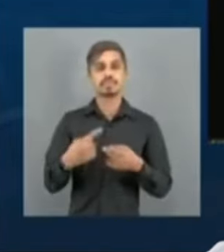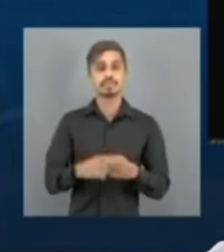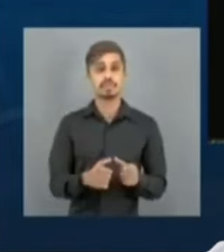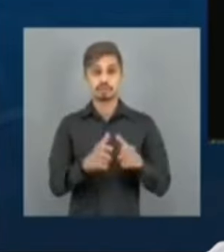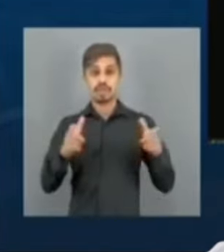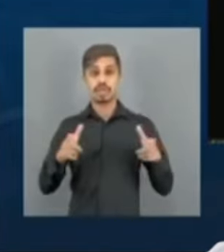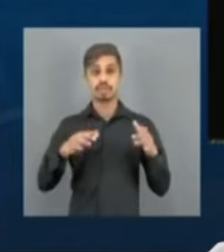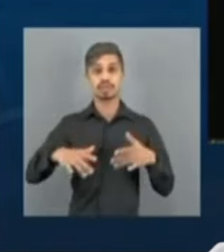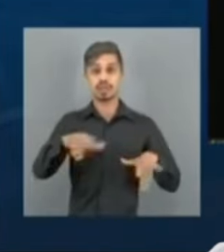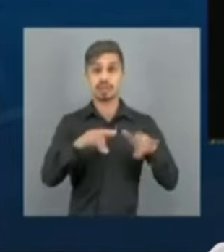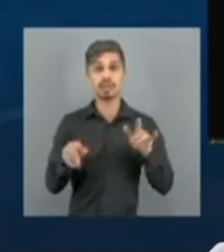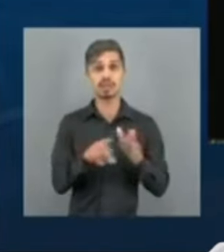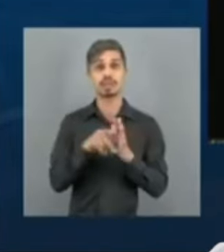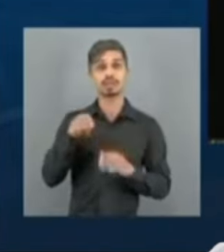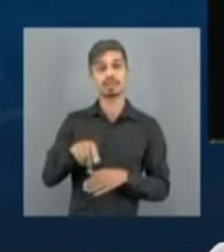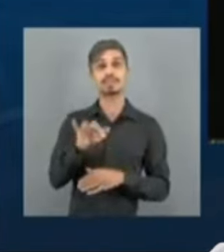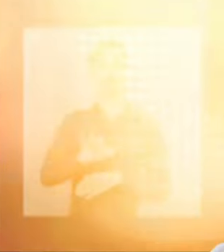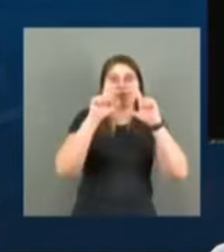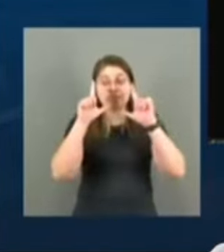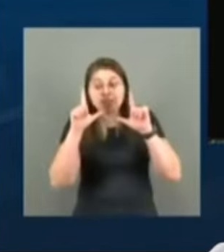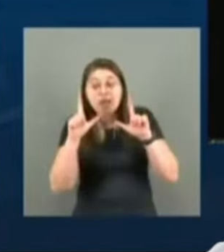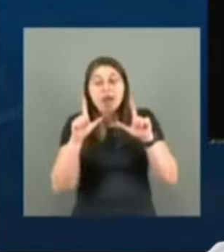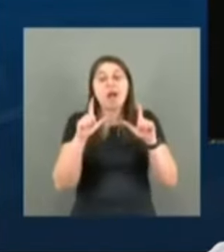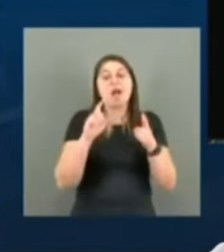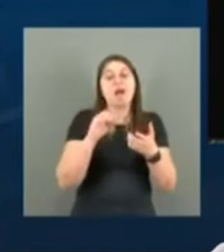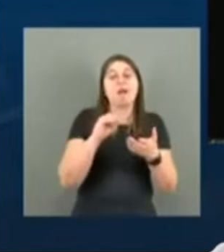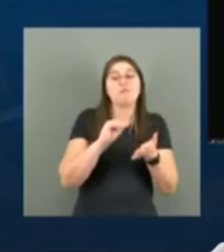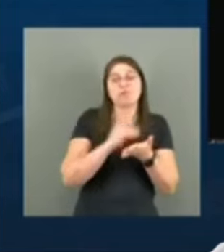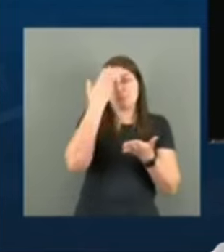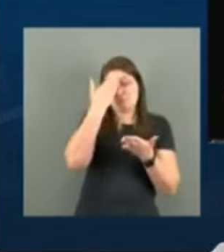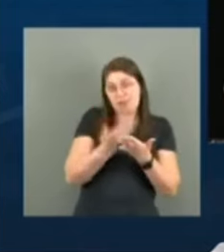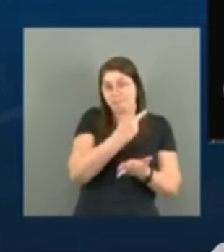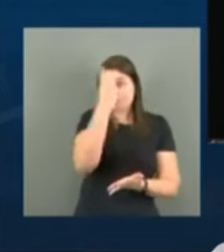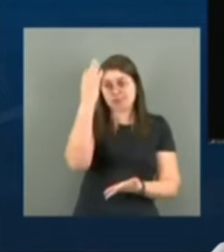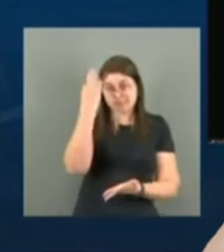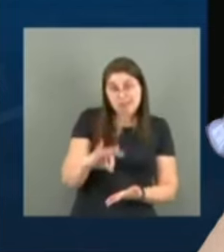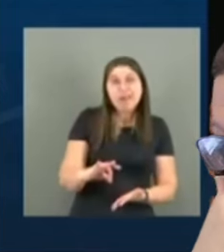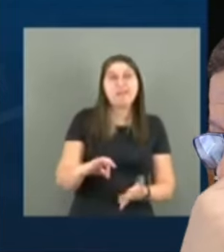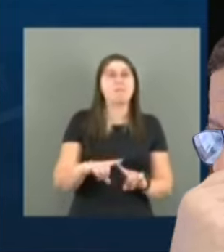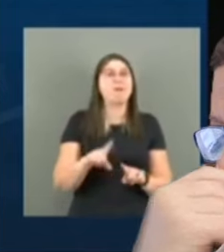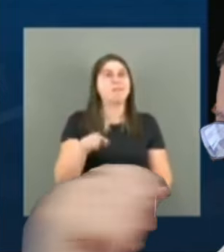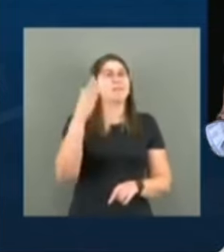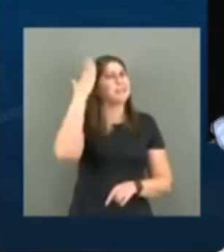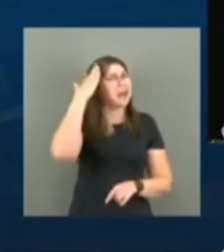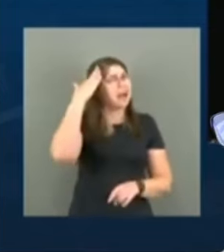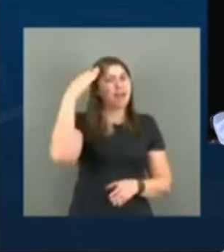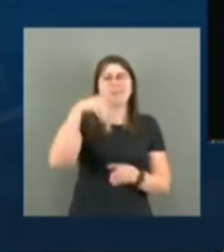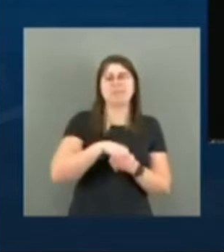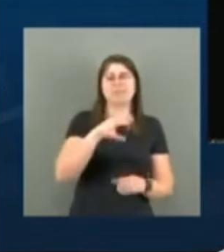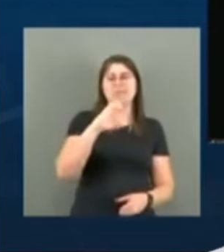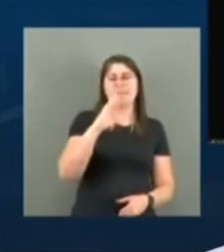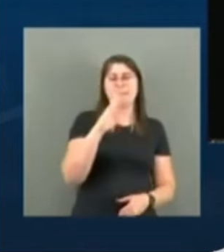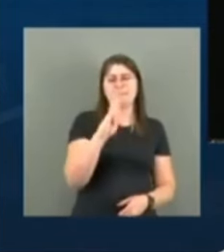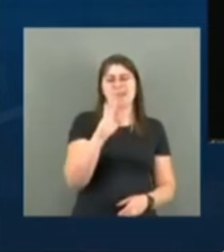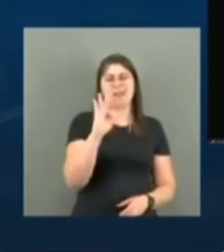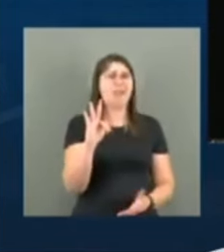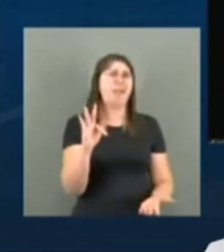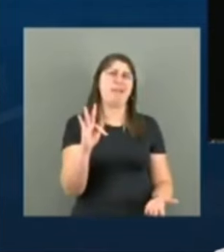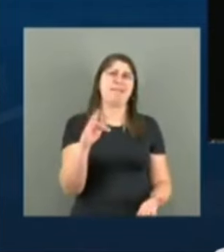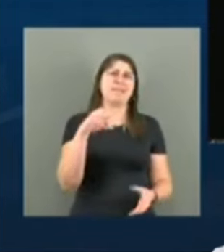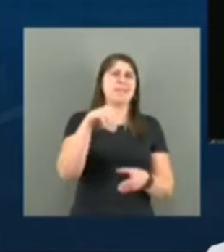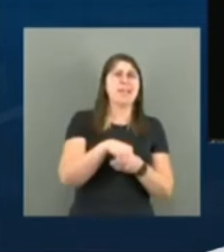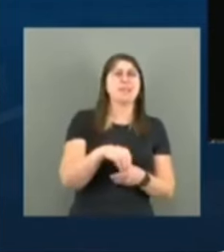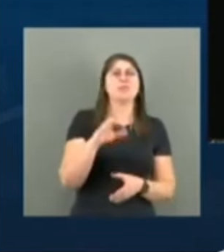federação. E se não acaba na federação, não vai ser eu que vou parar. Mas você sabe que a gente está falando, Romário. A gente está falando isso de dentro da CBF. A gente está falando isso de dentro de